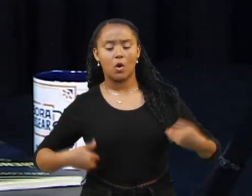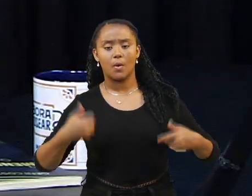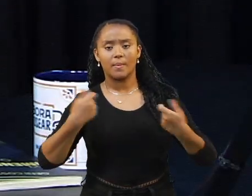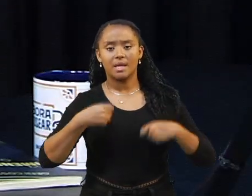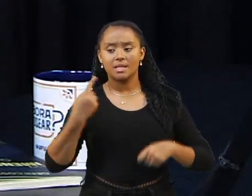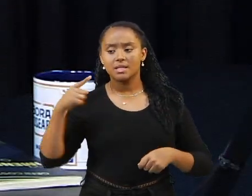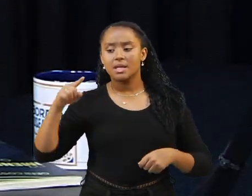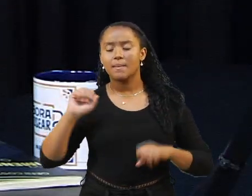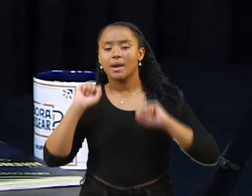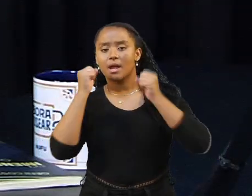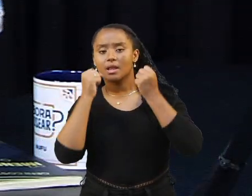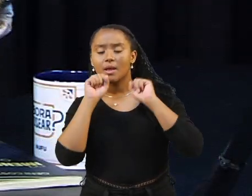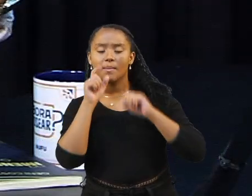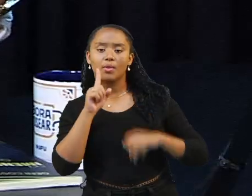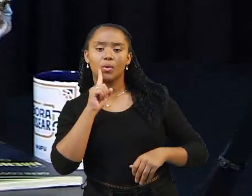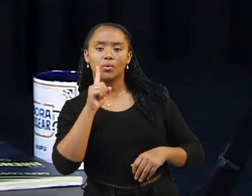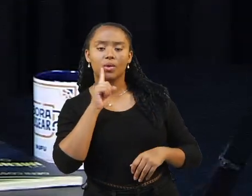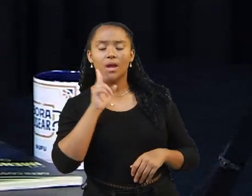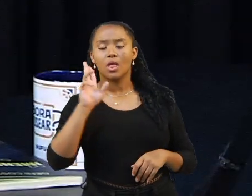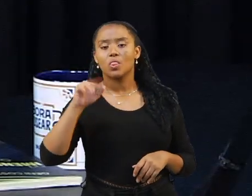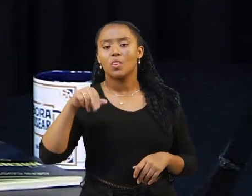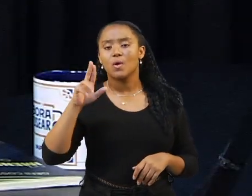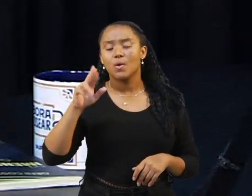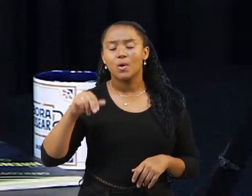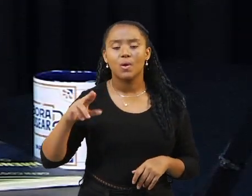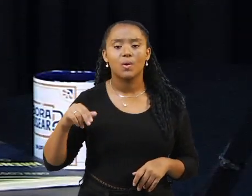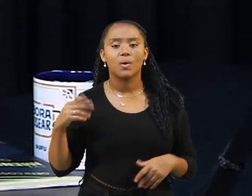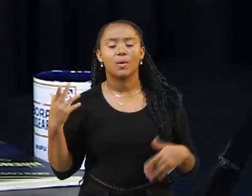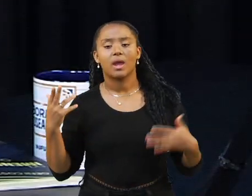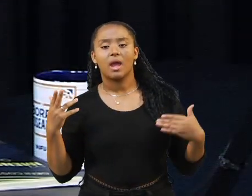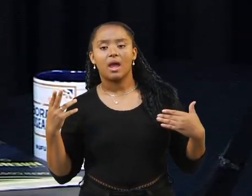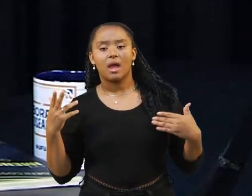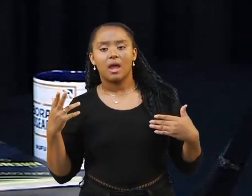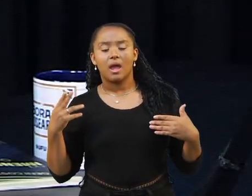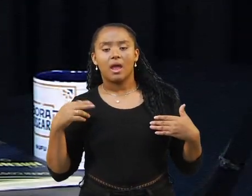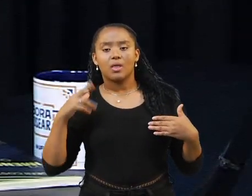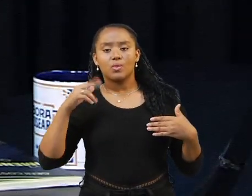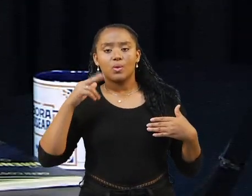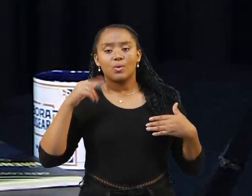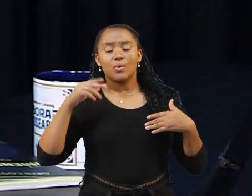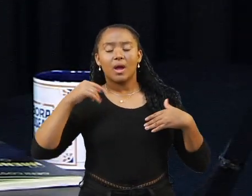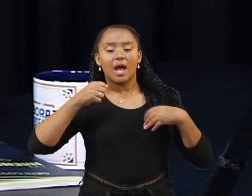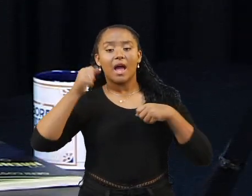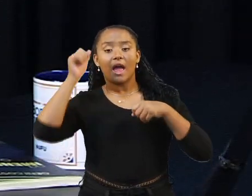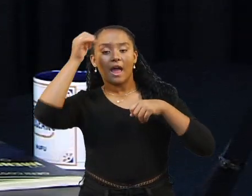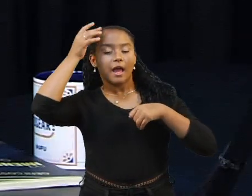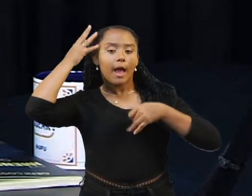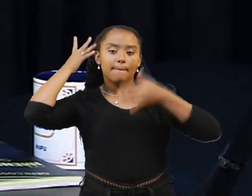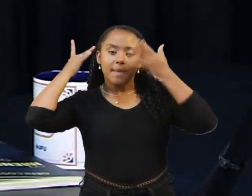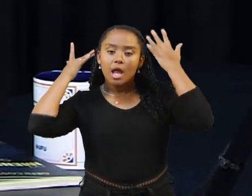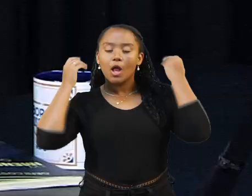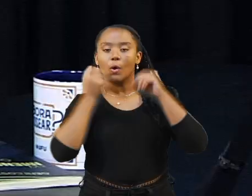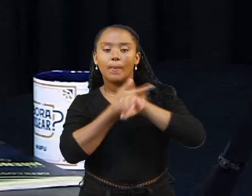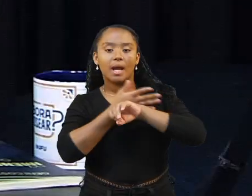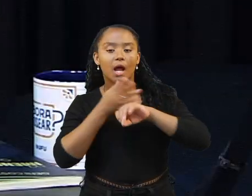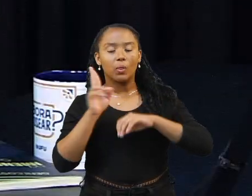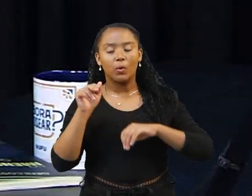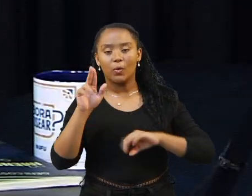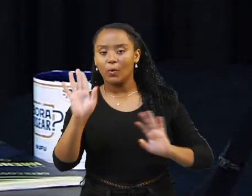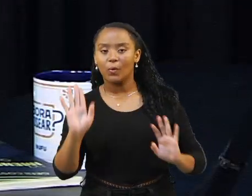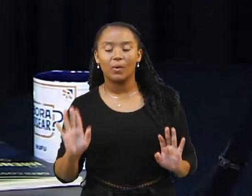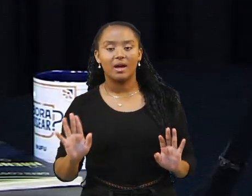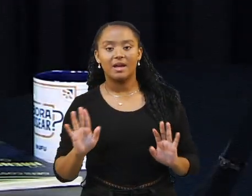bem feita de corpo, tem que ir para a academia todos os dias, nunca deixar restinho de cabelo branco, está